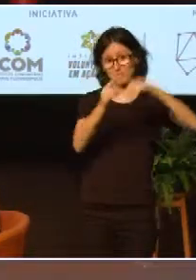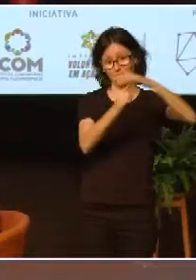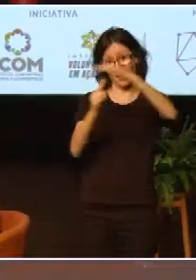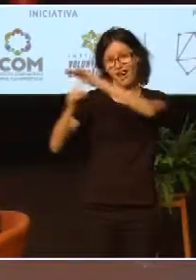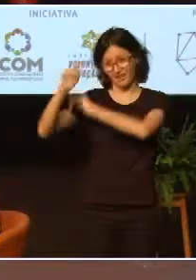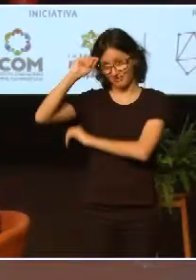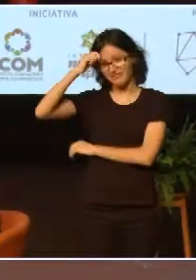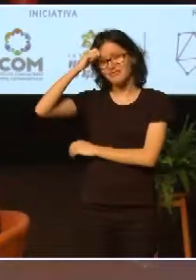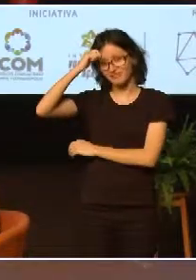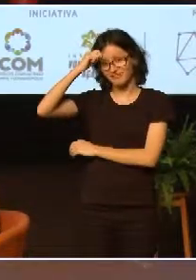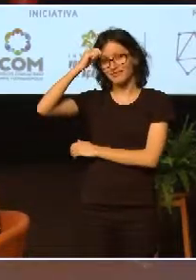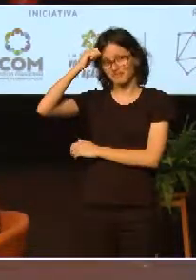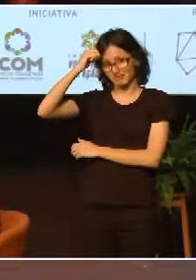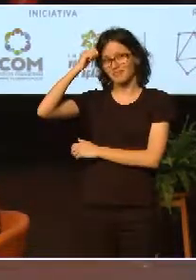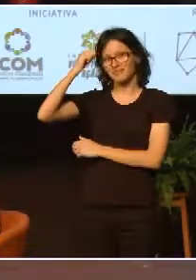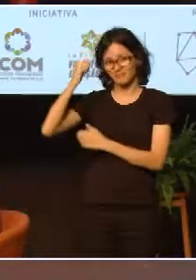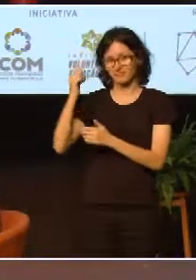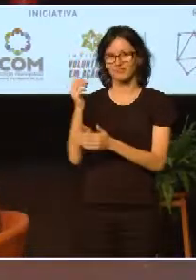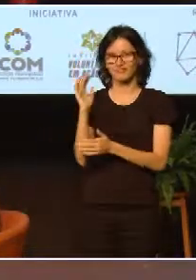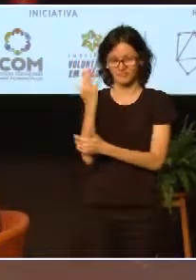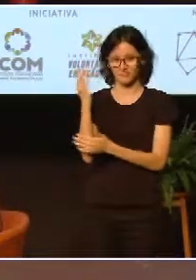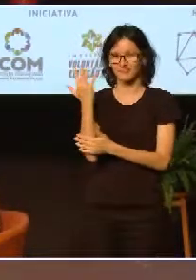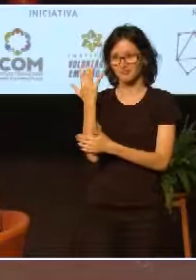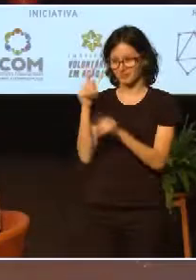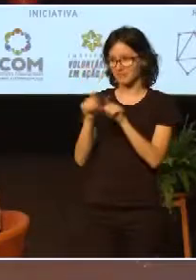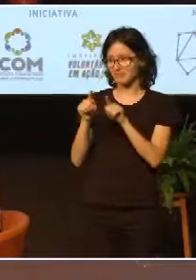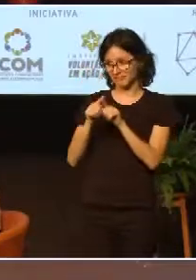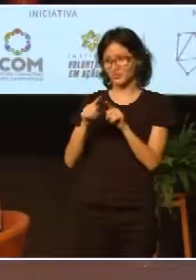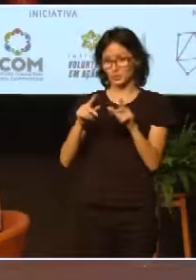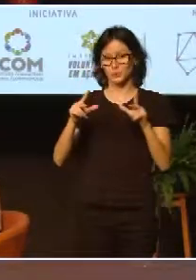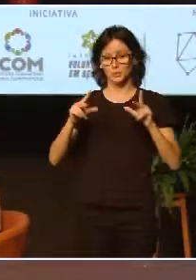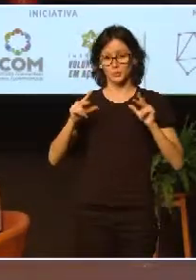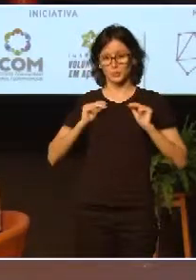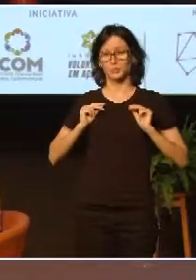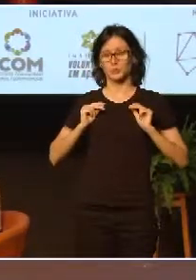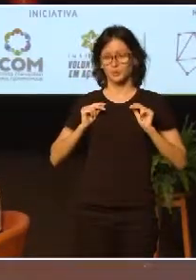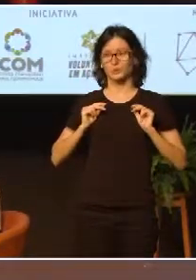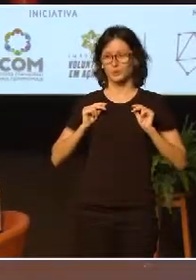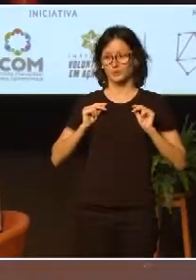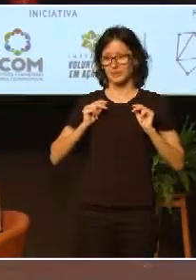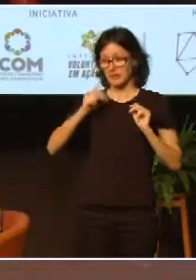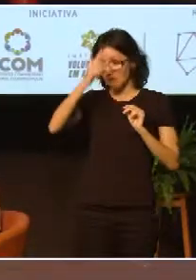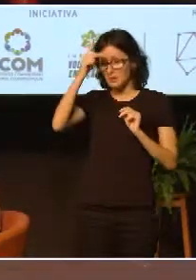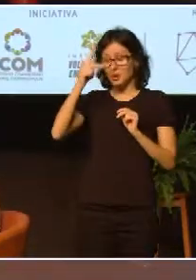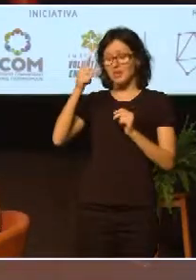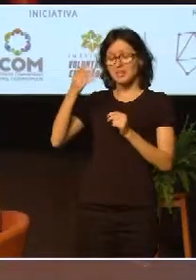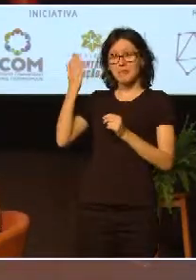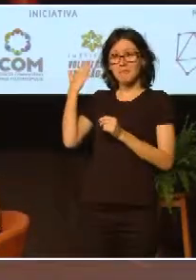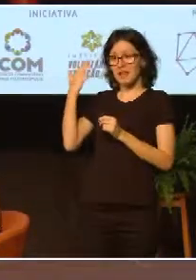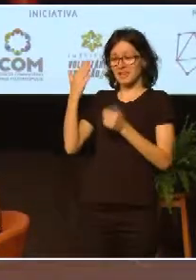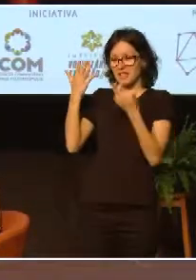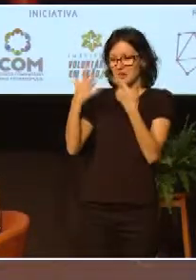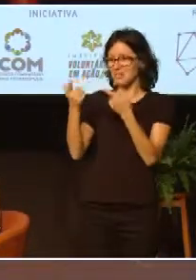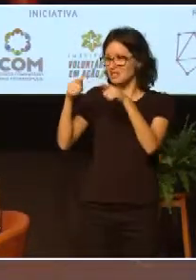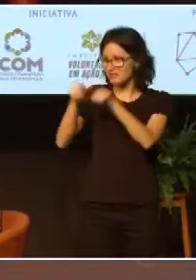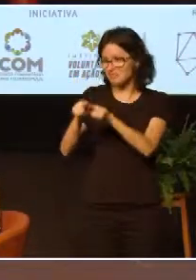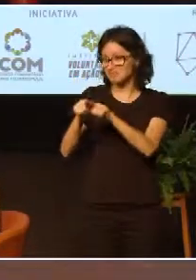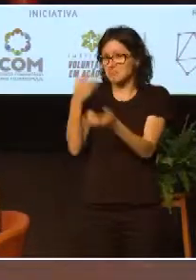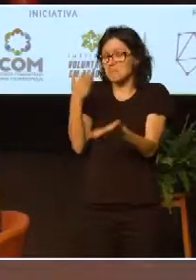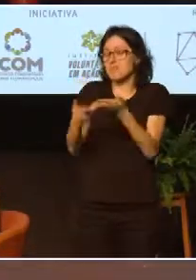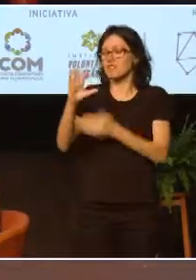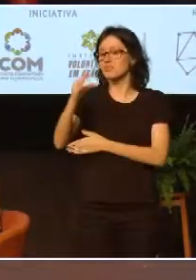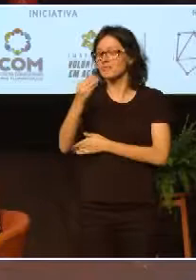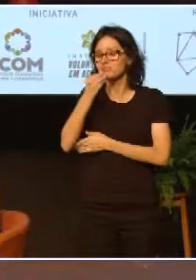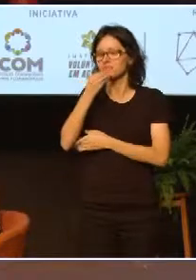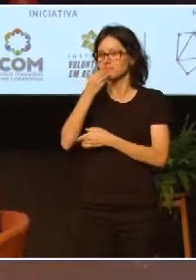Uhul! Quem falou isso pela primeira vez perdeu uma oportunidade. Perdeu a chance de conectar. Mas é isso, assim, eu tive